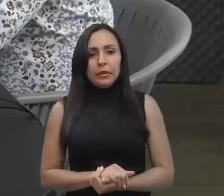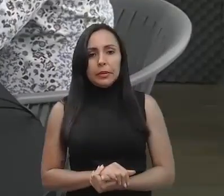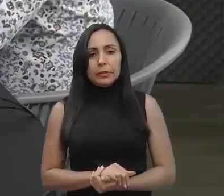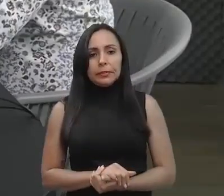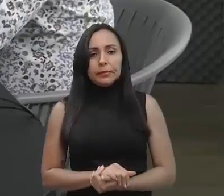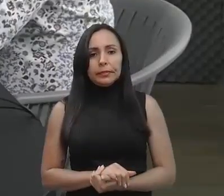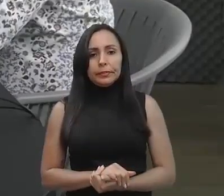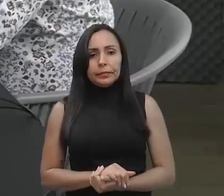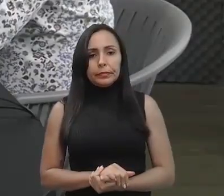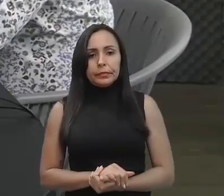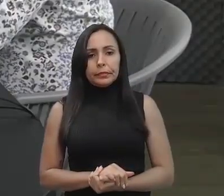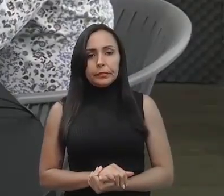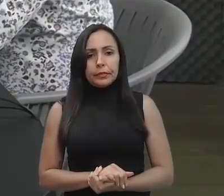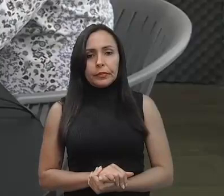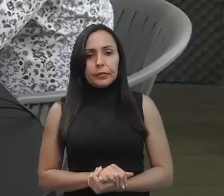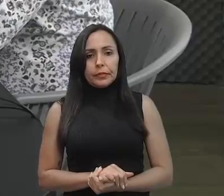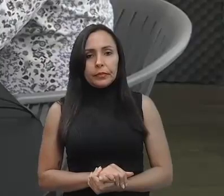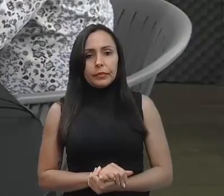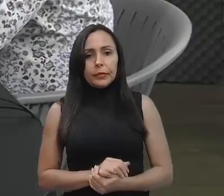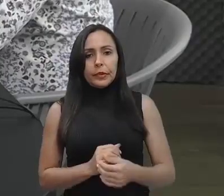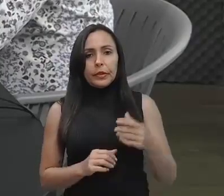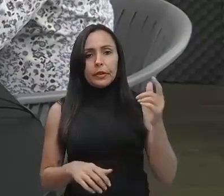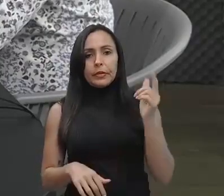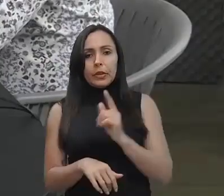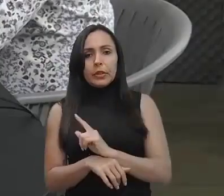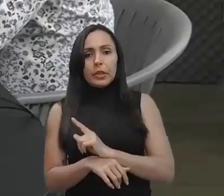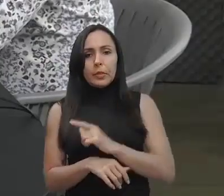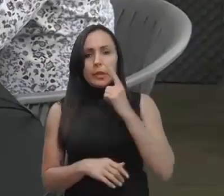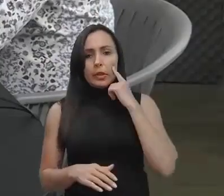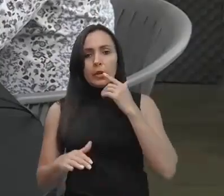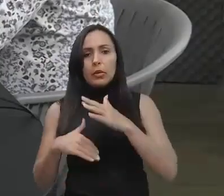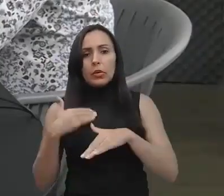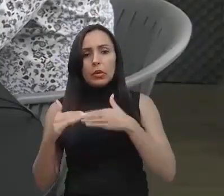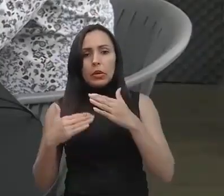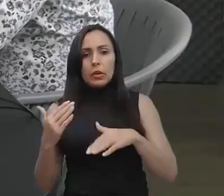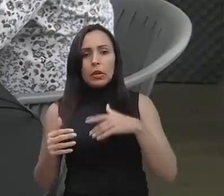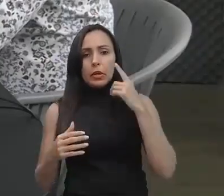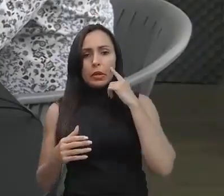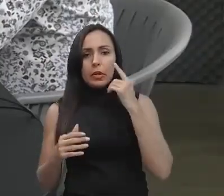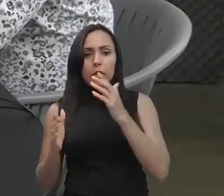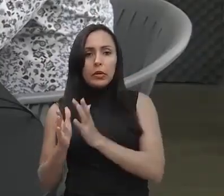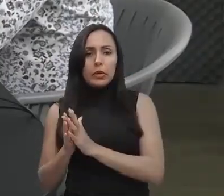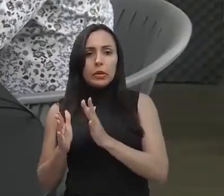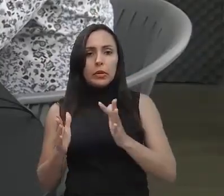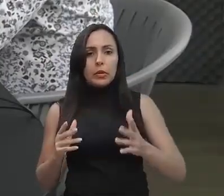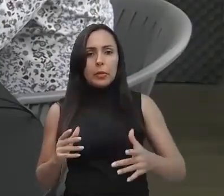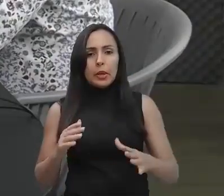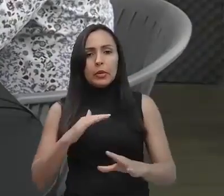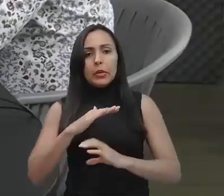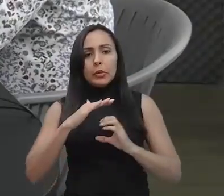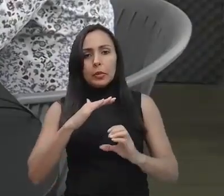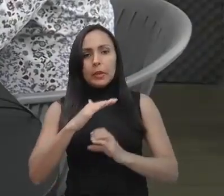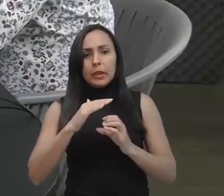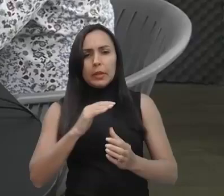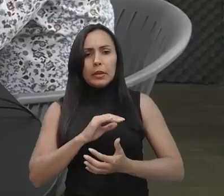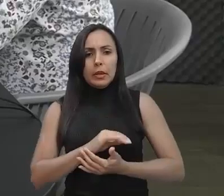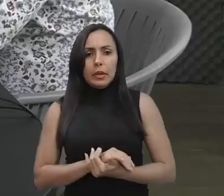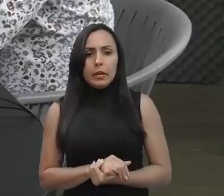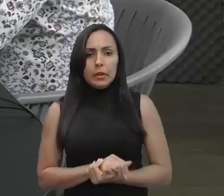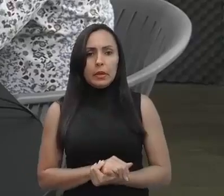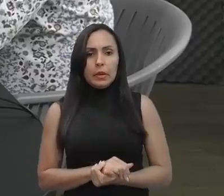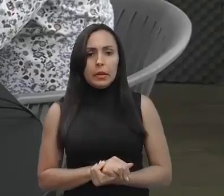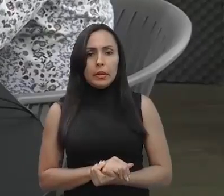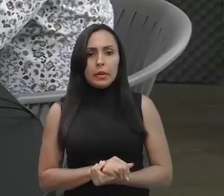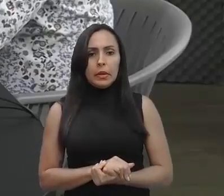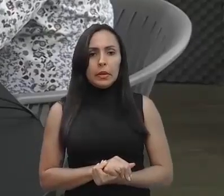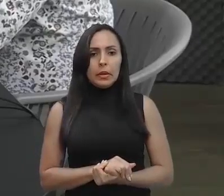de imprensa é gerenciamento de crise é a construção da imagem manutenção da imagem de uma empresa de uma secretaria e pronto quando